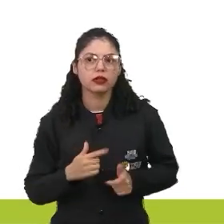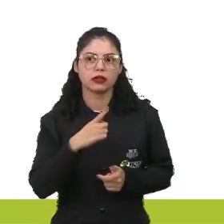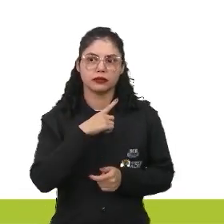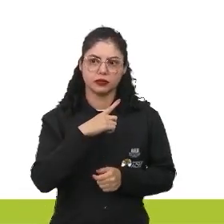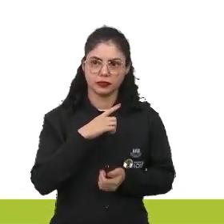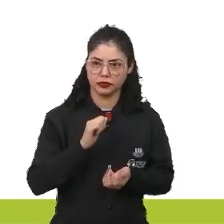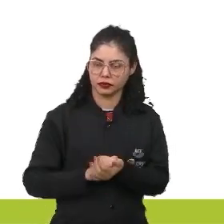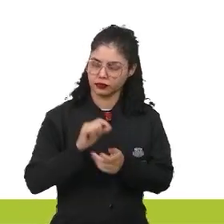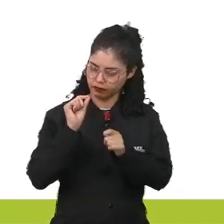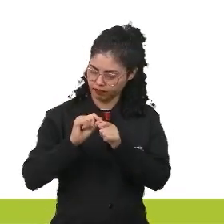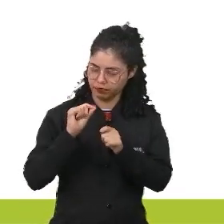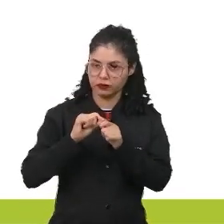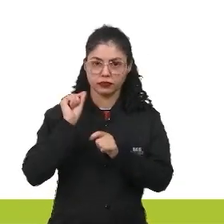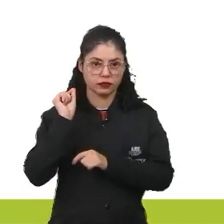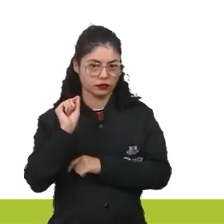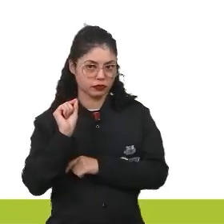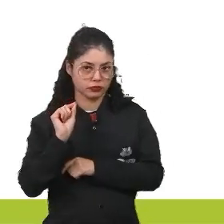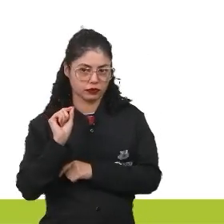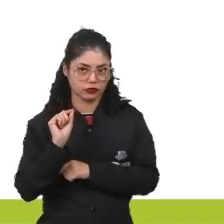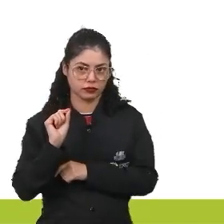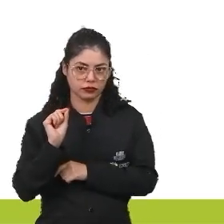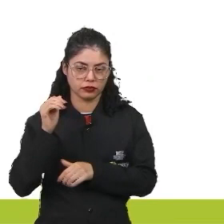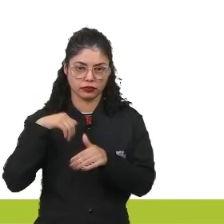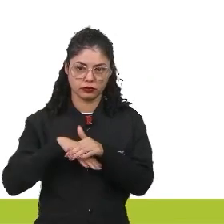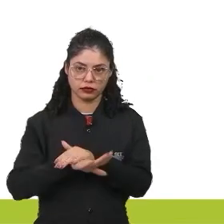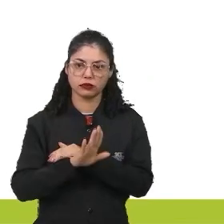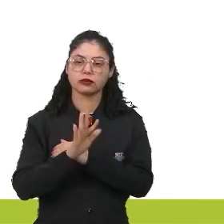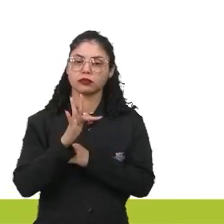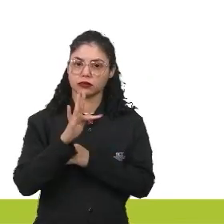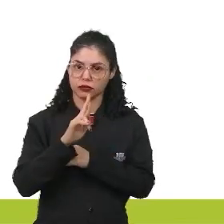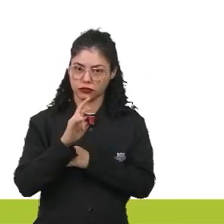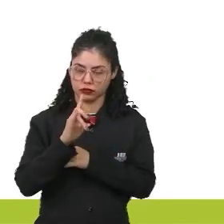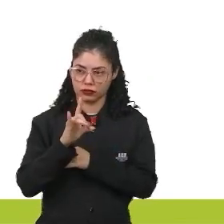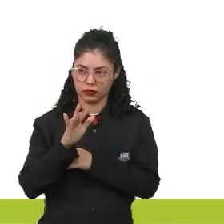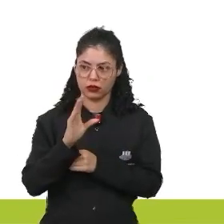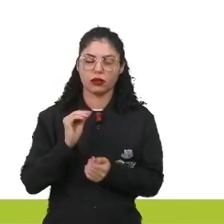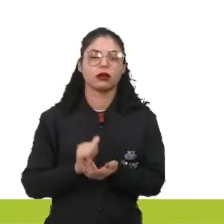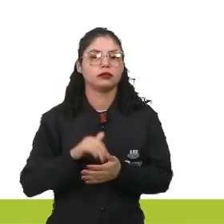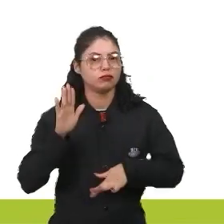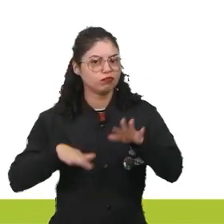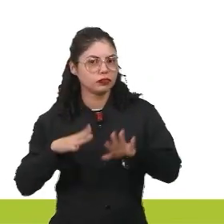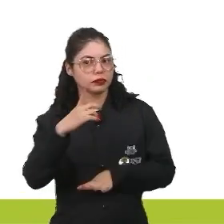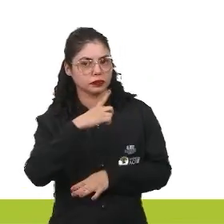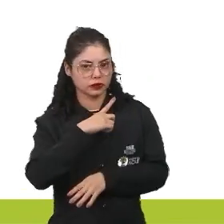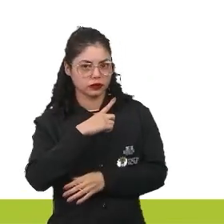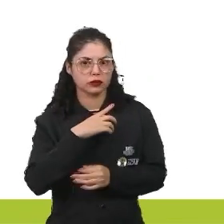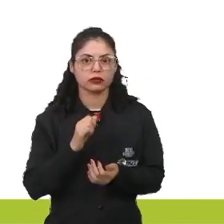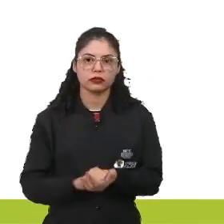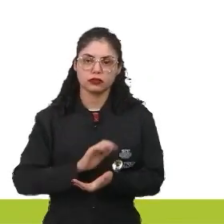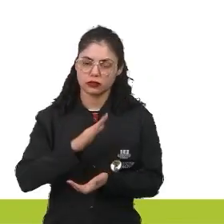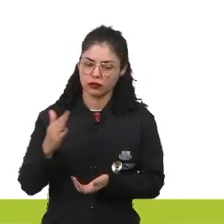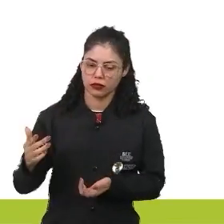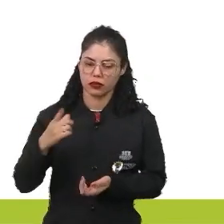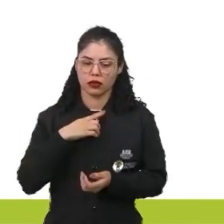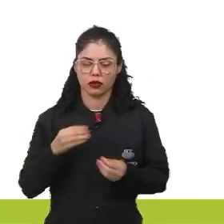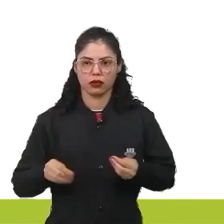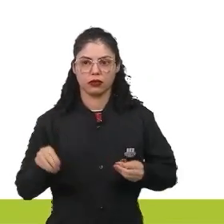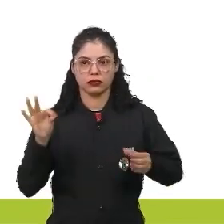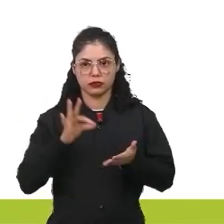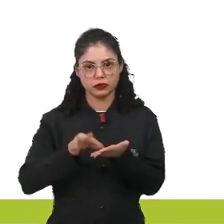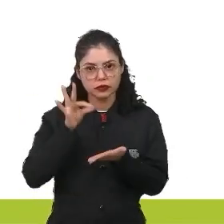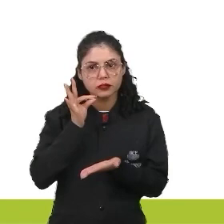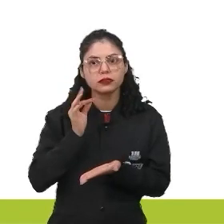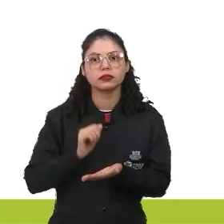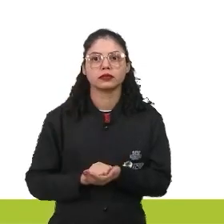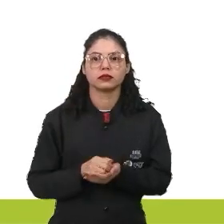sólido ele vai ficar depositado nesse filtro, que muitas das vezes lá quando a gente está coando o café, né, fazendo a